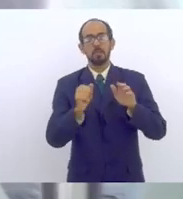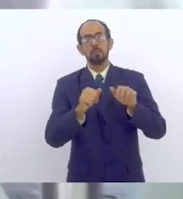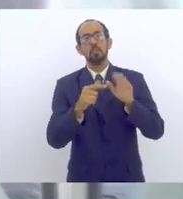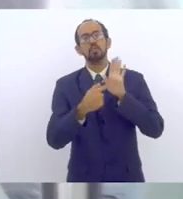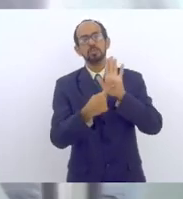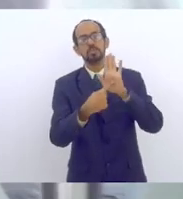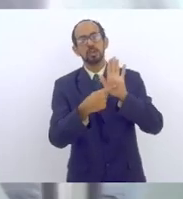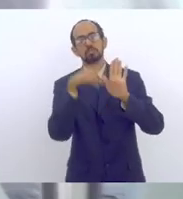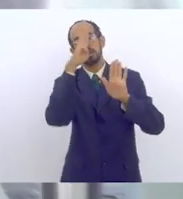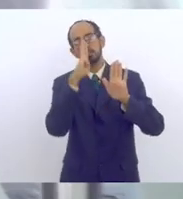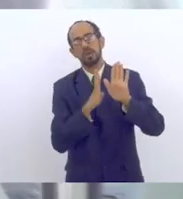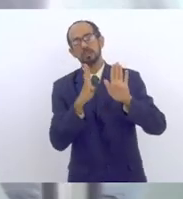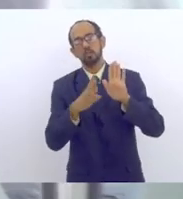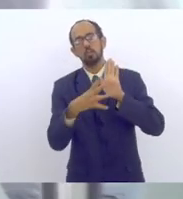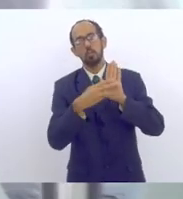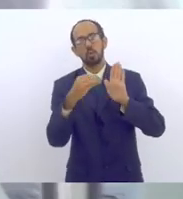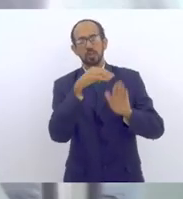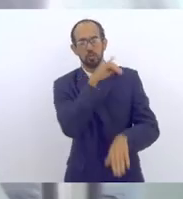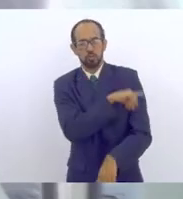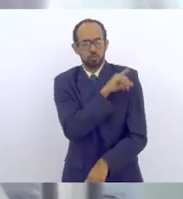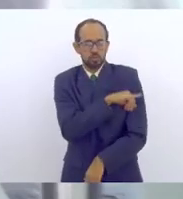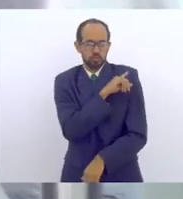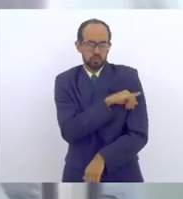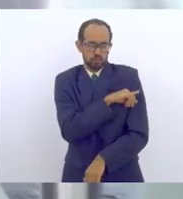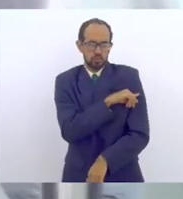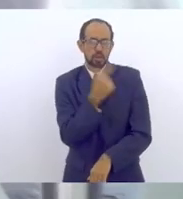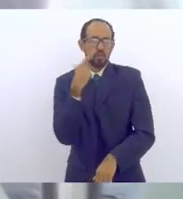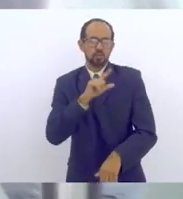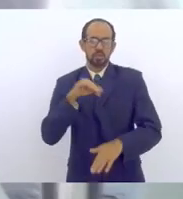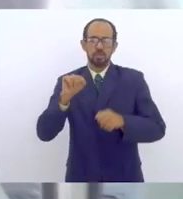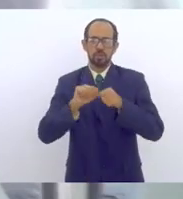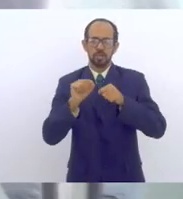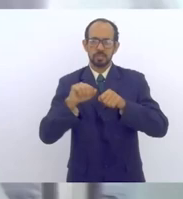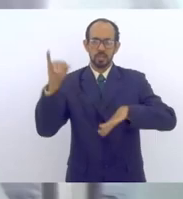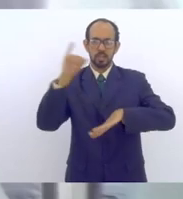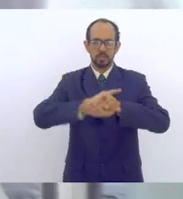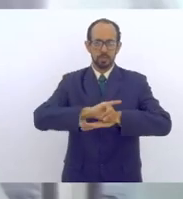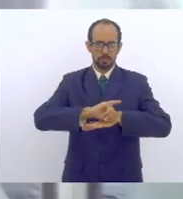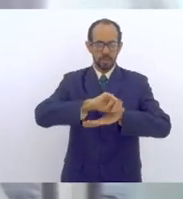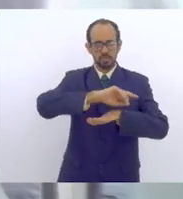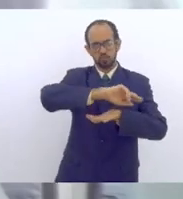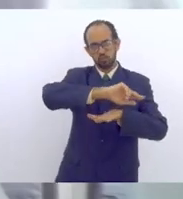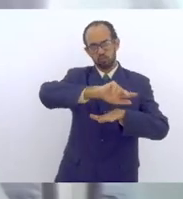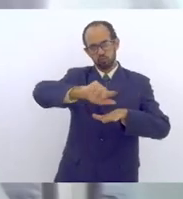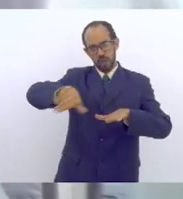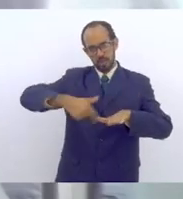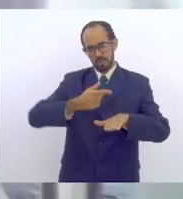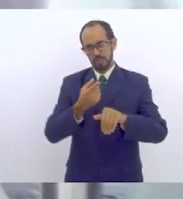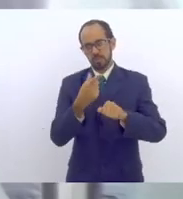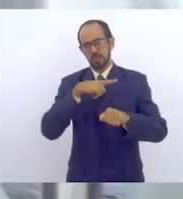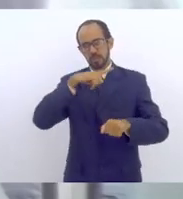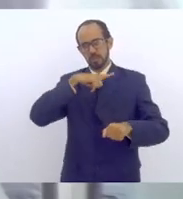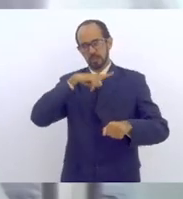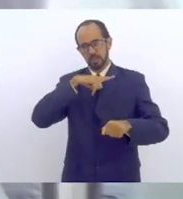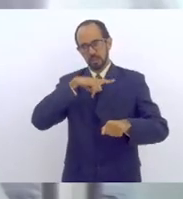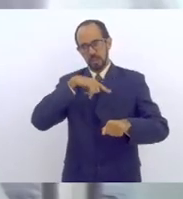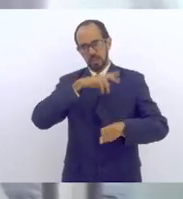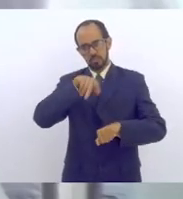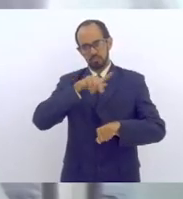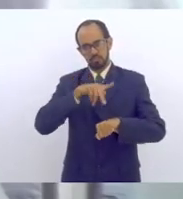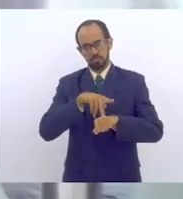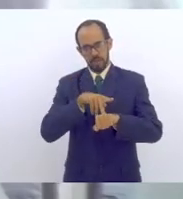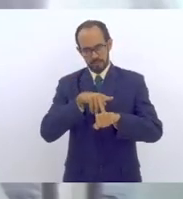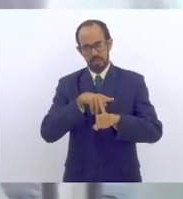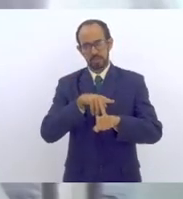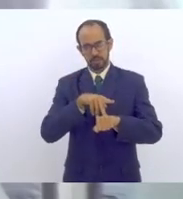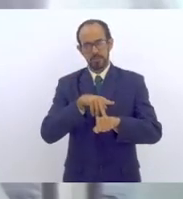Brasil para as grandes metrópoles pelo Brasil afora para as favelas que existem por esses estado esse país a fora então